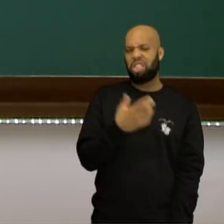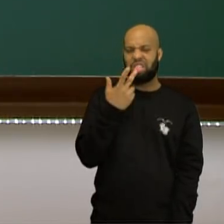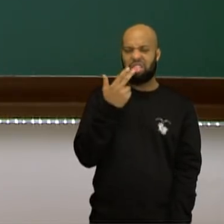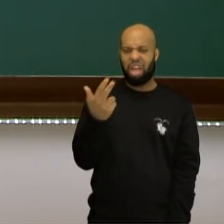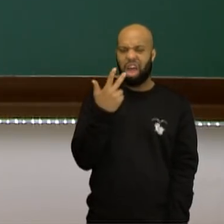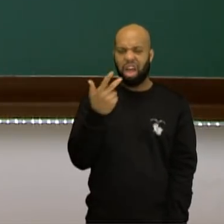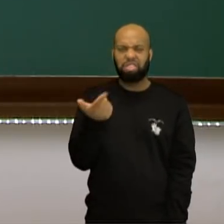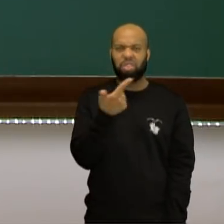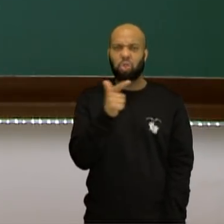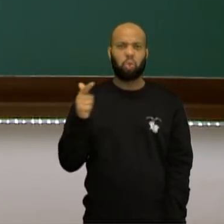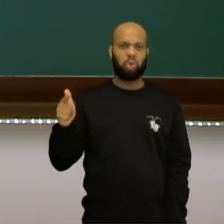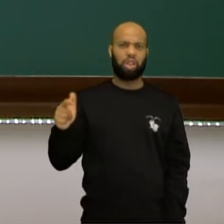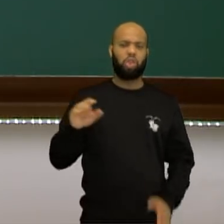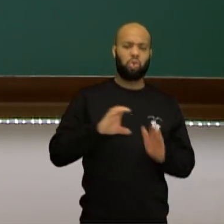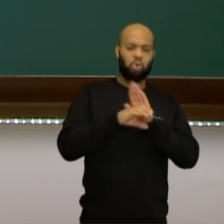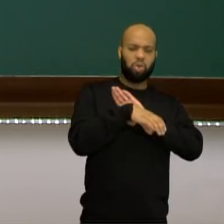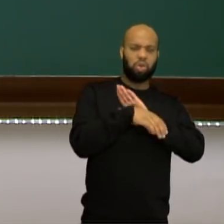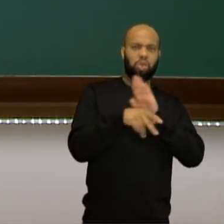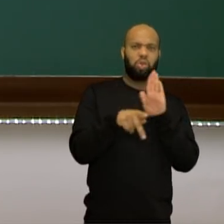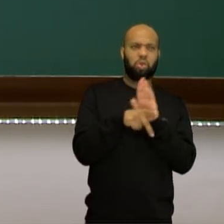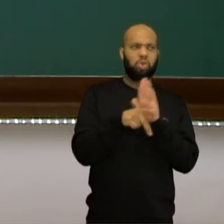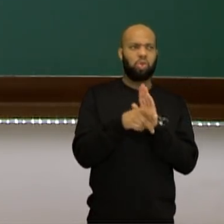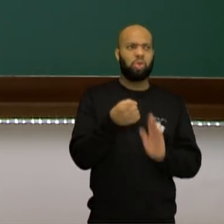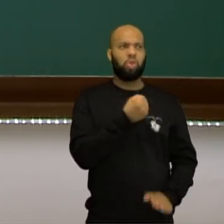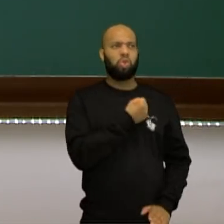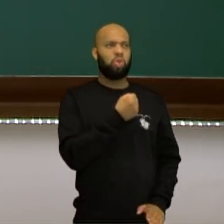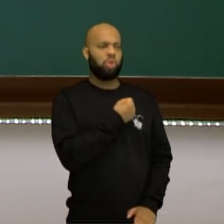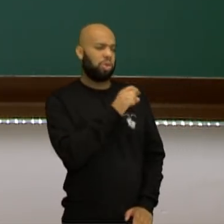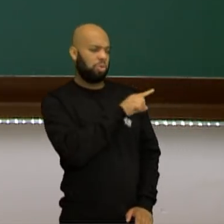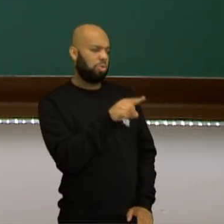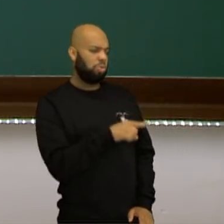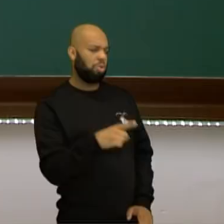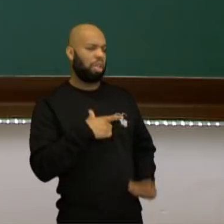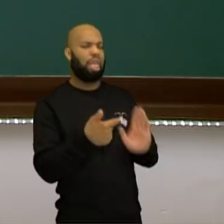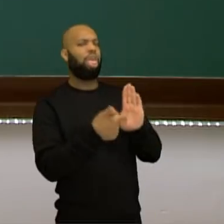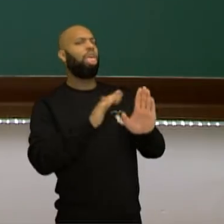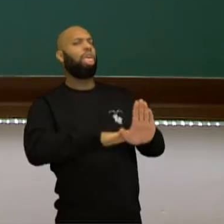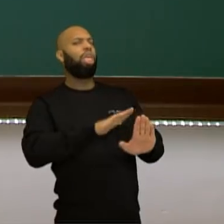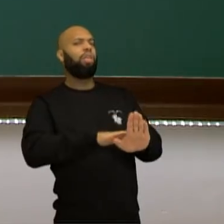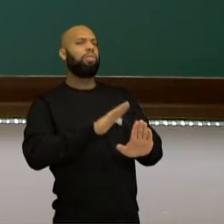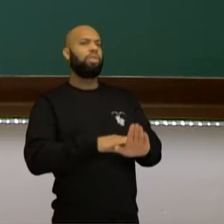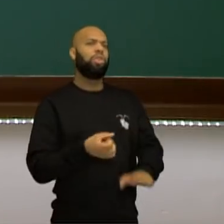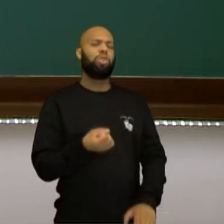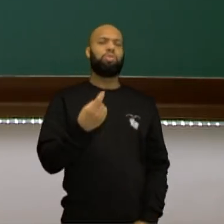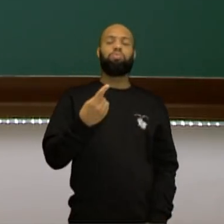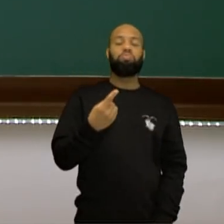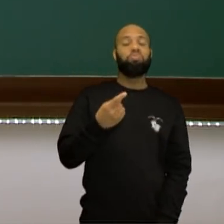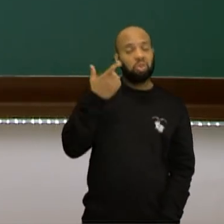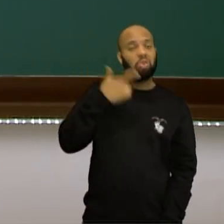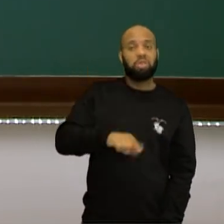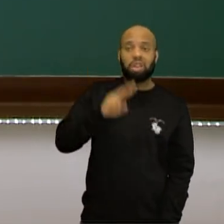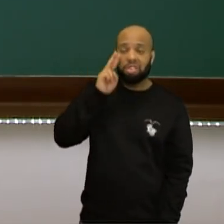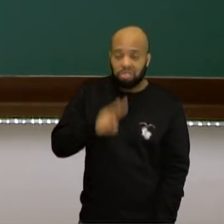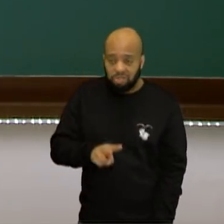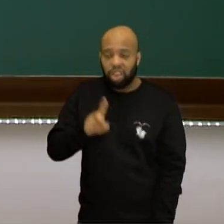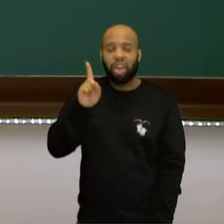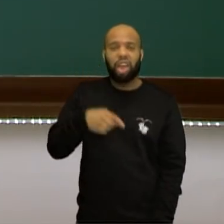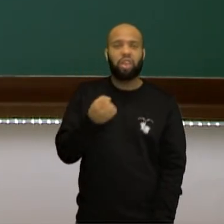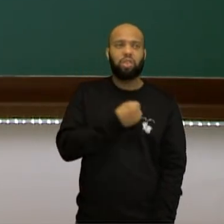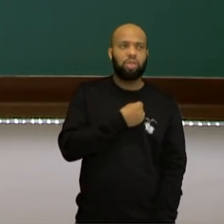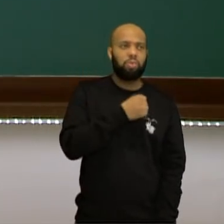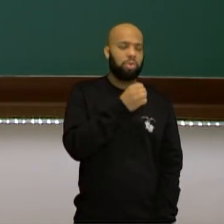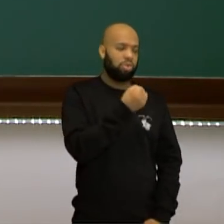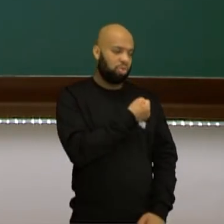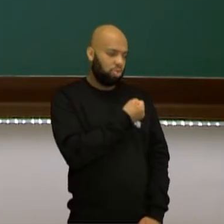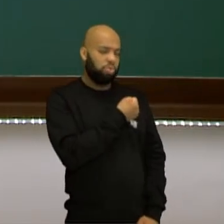tem aquele monte de conceito de número inteiro implícito, assim, que você observa de cara e já consegue afirmar, nossa, são números